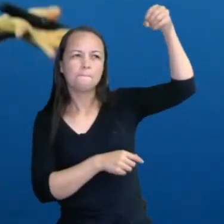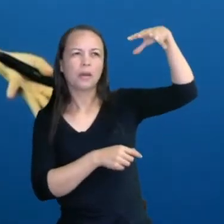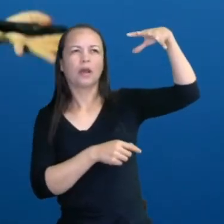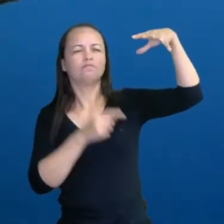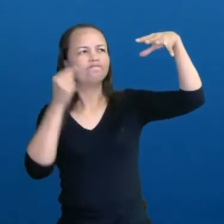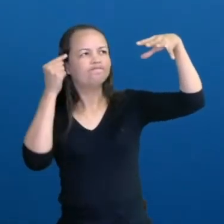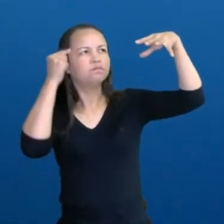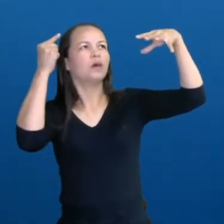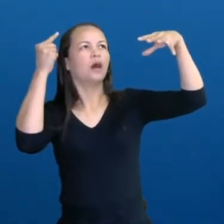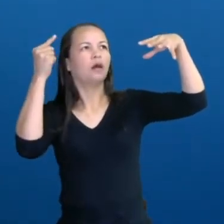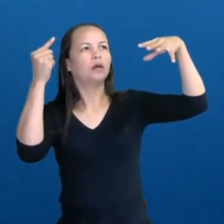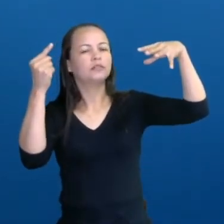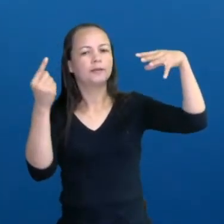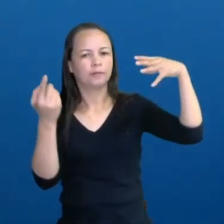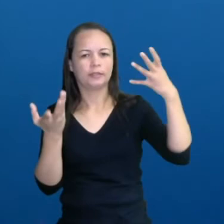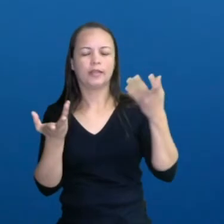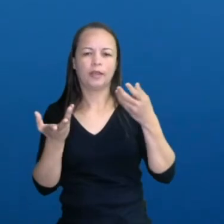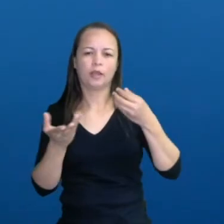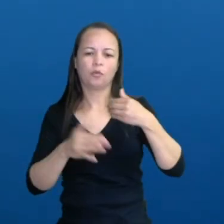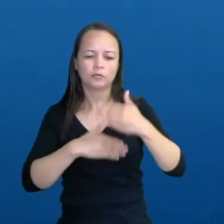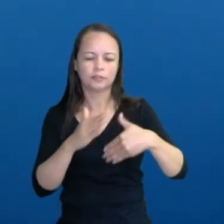organização e, consequentemente, de vida.